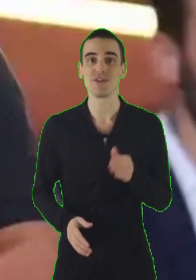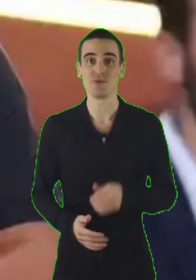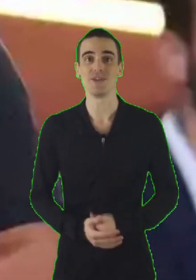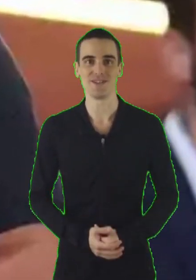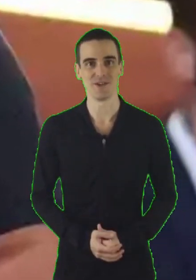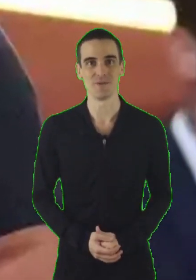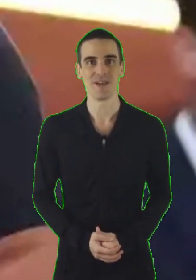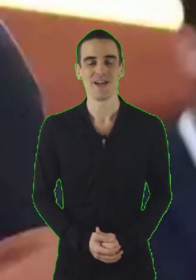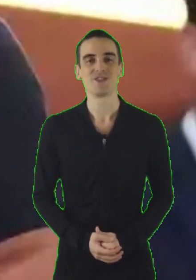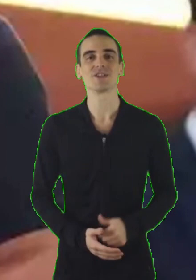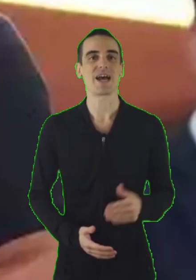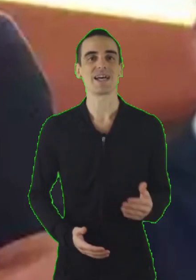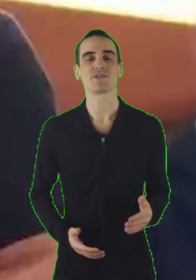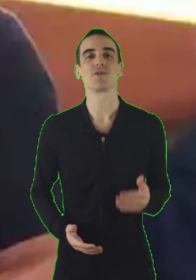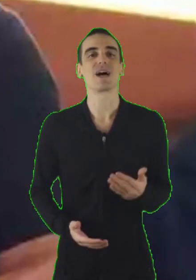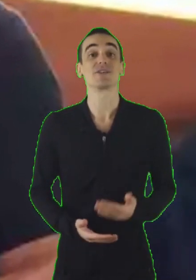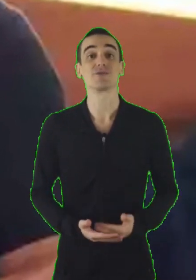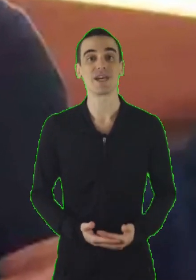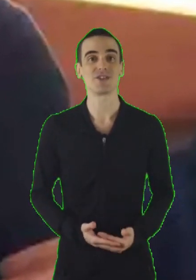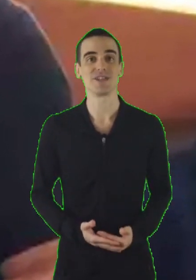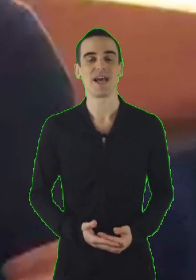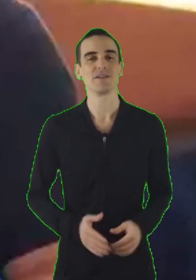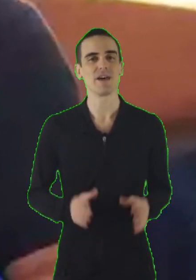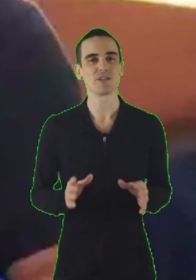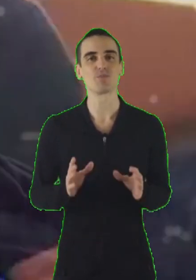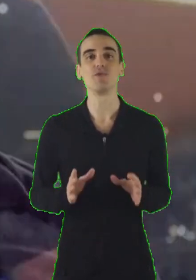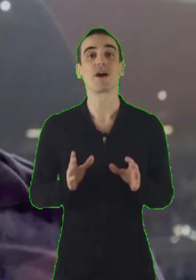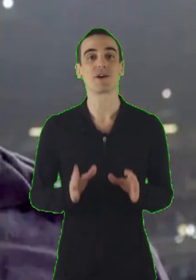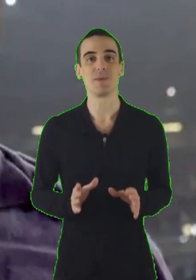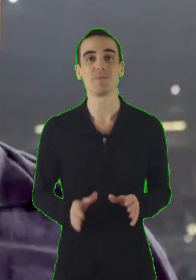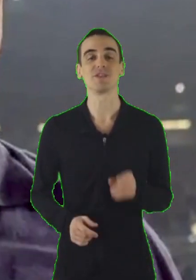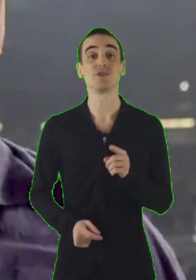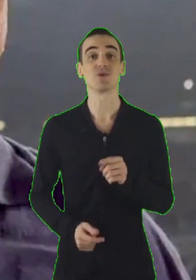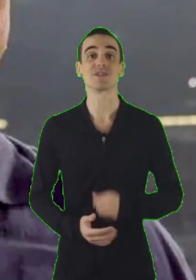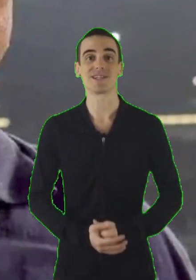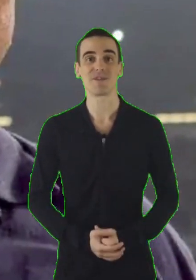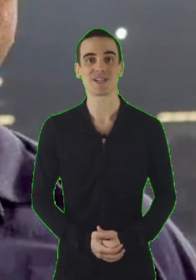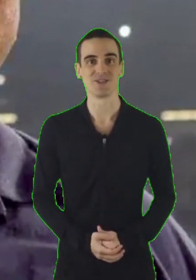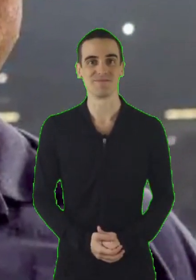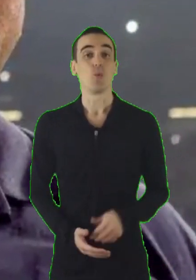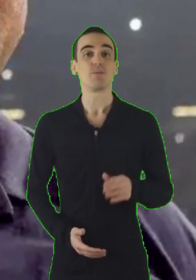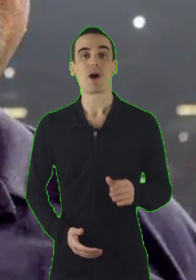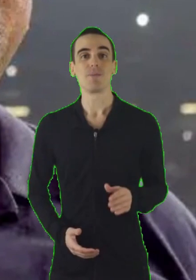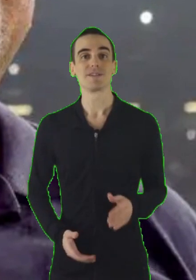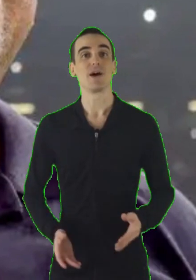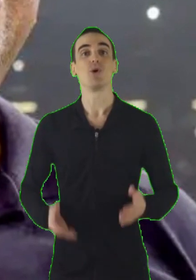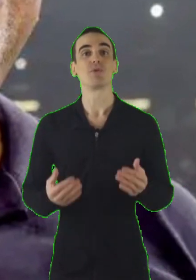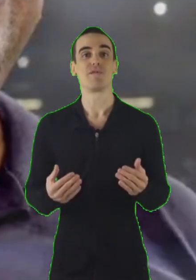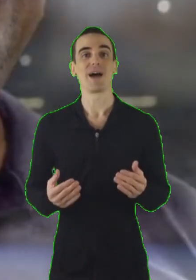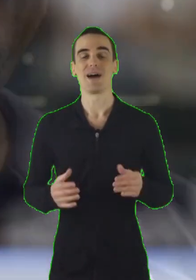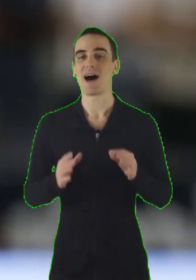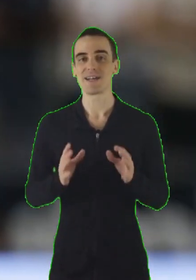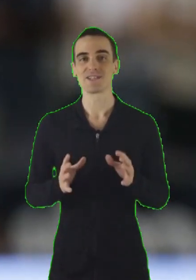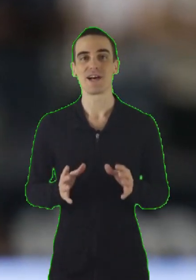das costas com o acesso do Cruzeiro à Série A do Campeonato Brasileiro. O atual sócio majoritário da SAF da equipe Celeste recebeu um recado